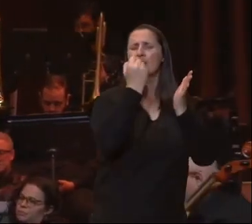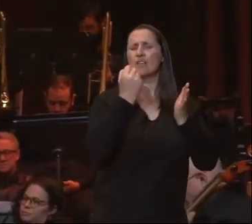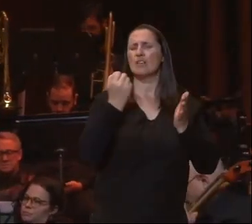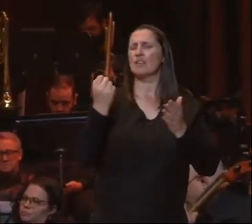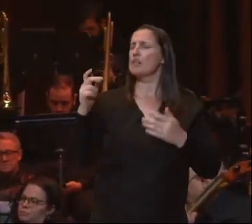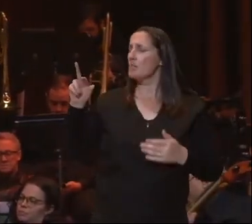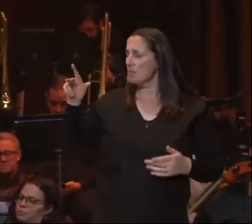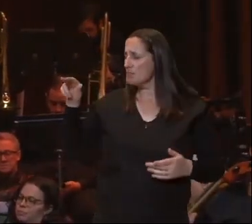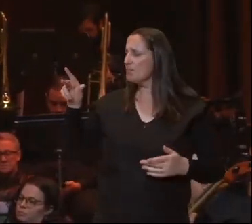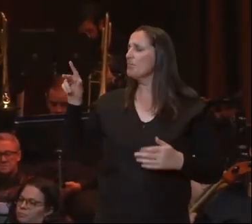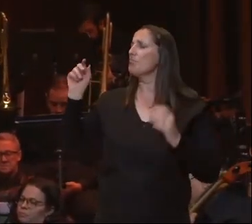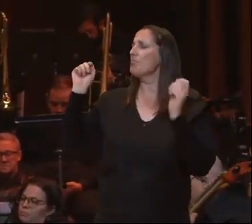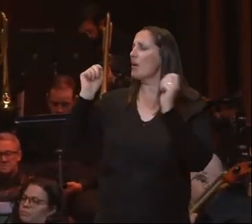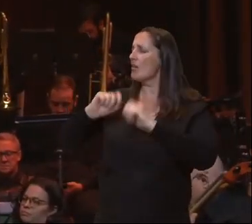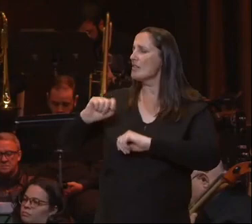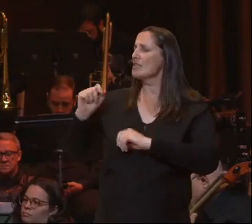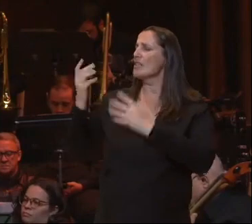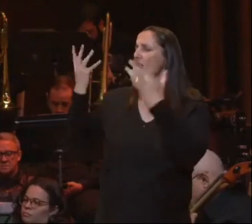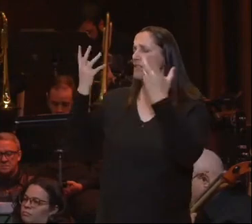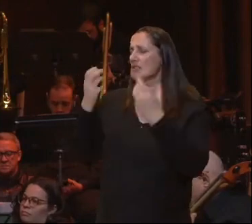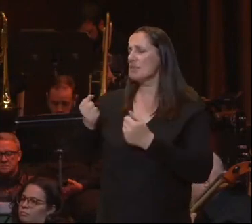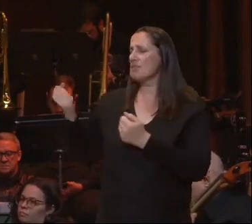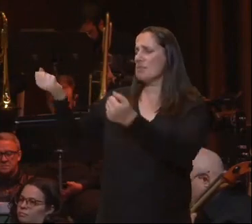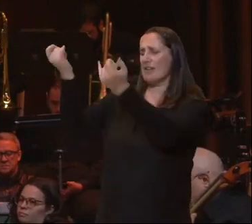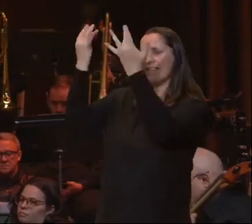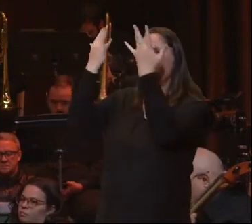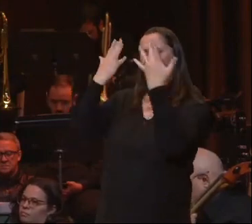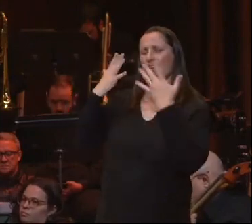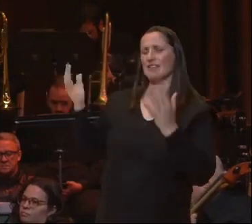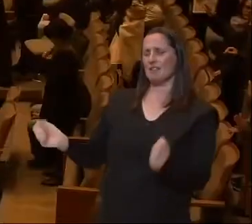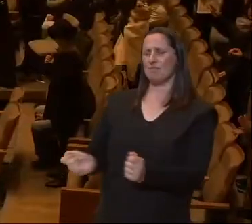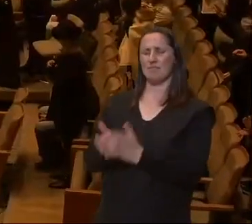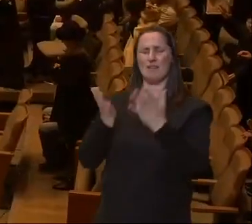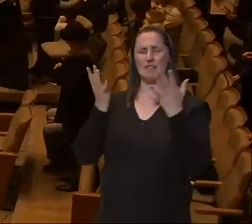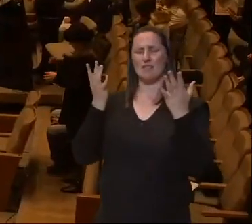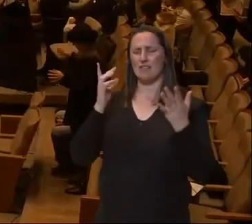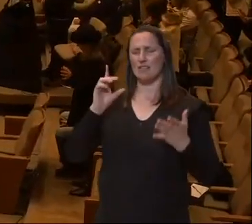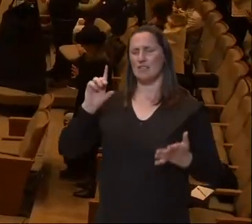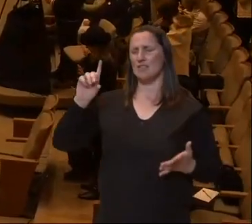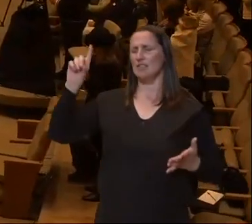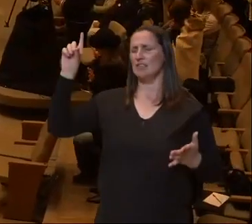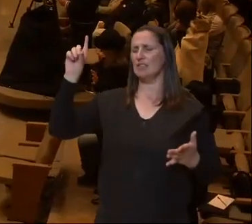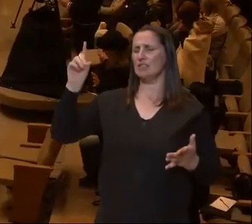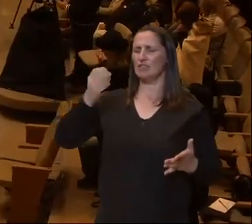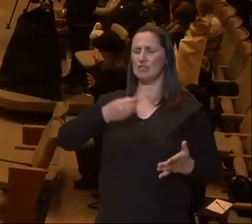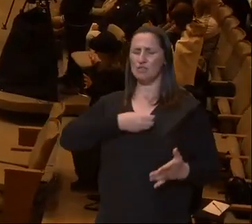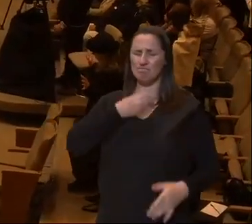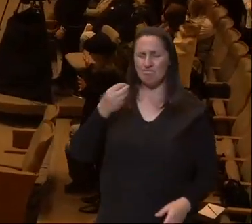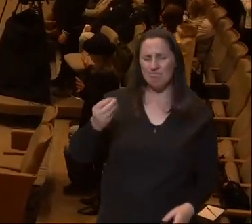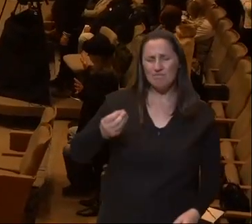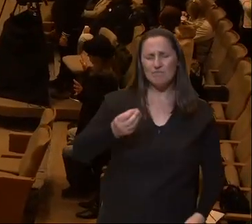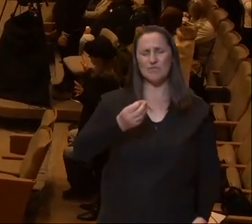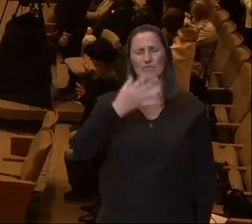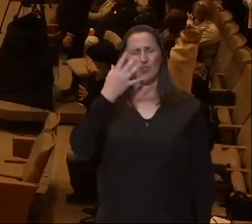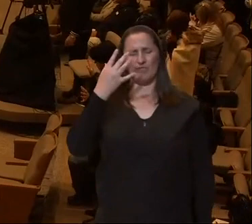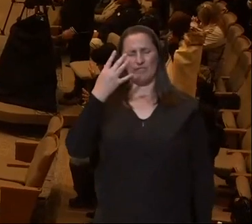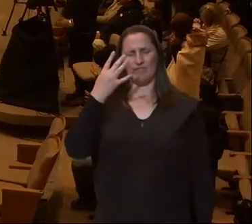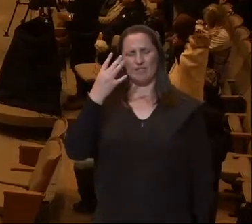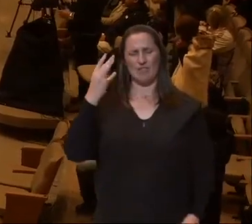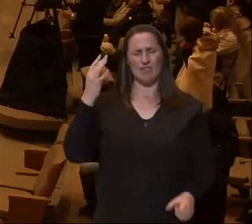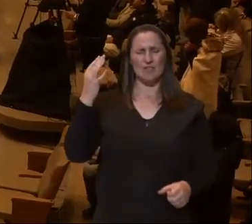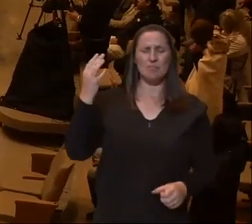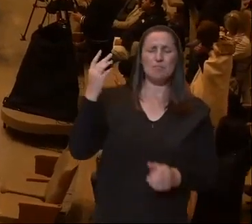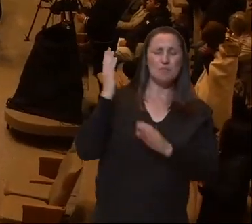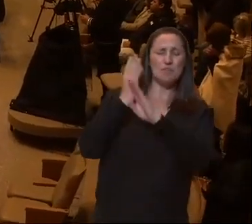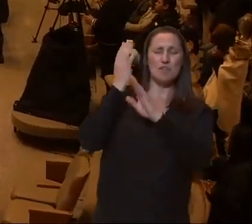esta dádiva, esta graça maravilhosa de Deus, e serem renovados pelo Espírito para